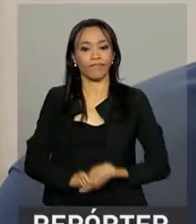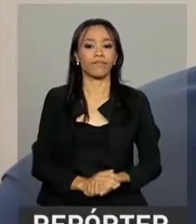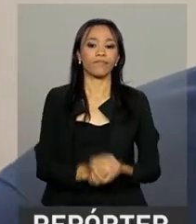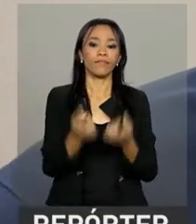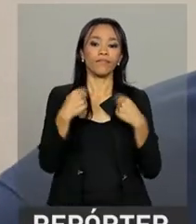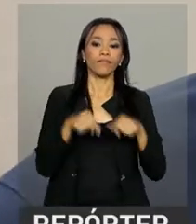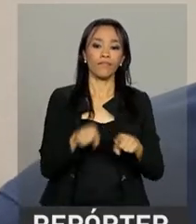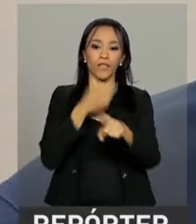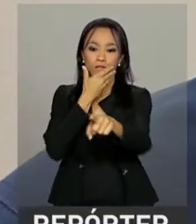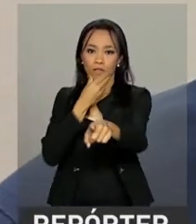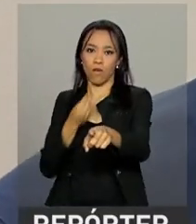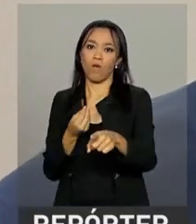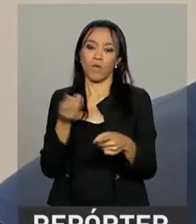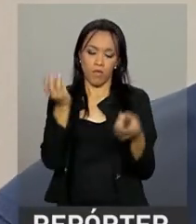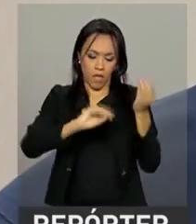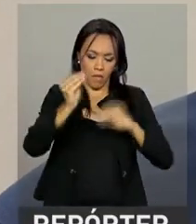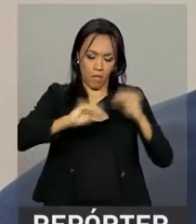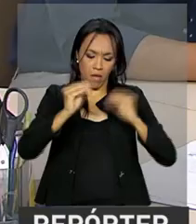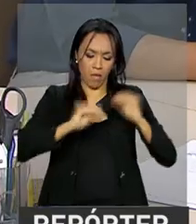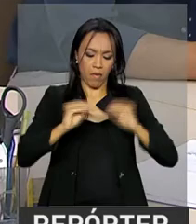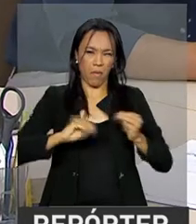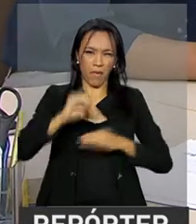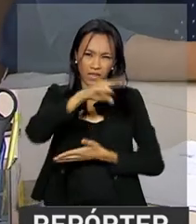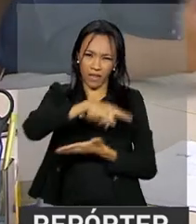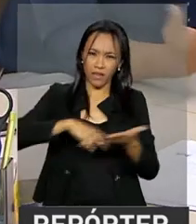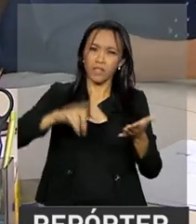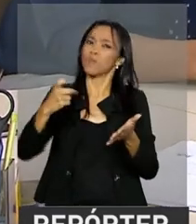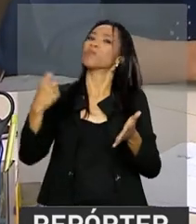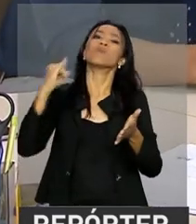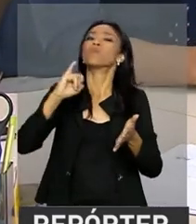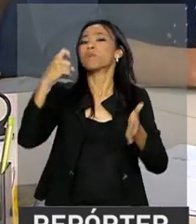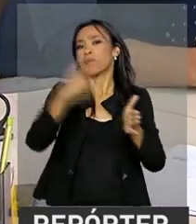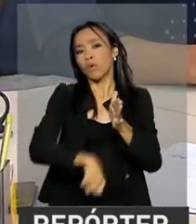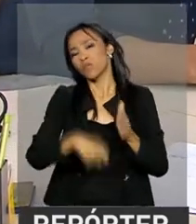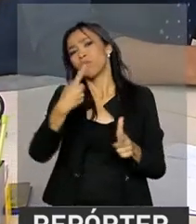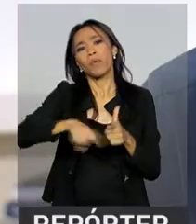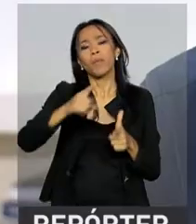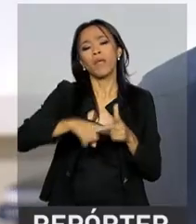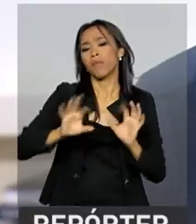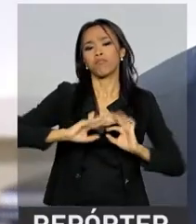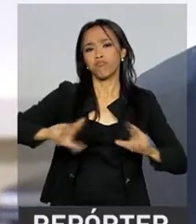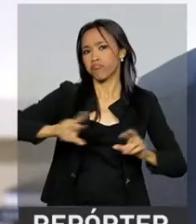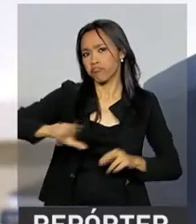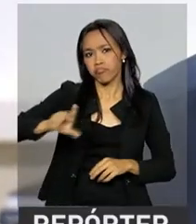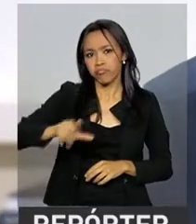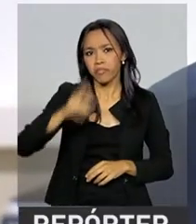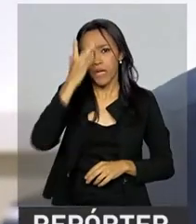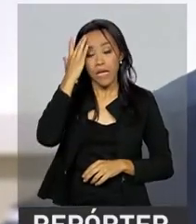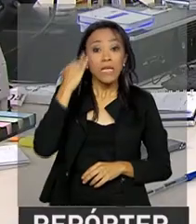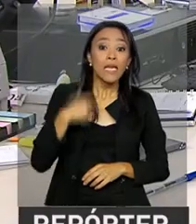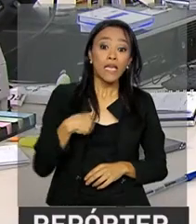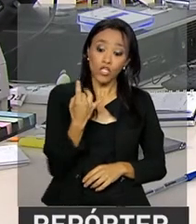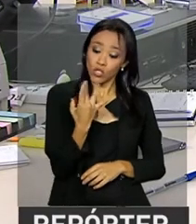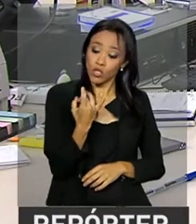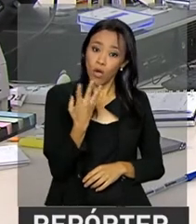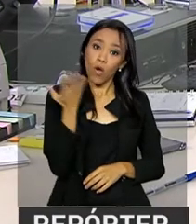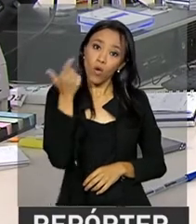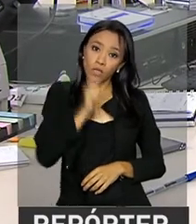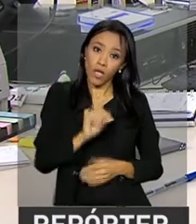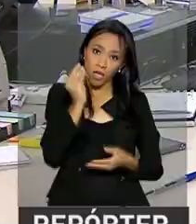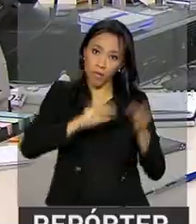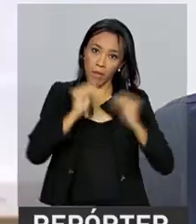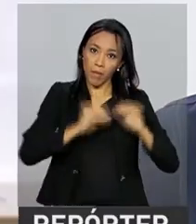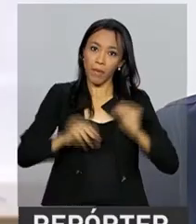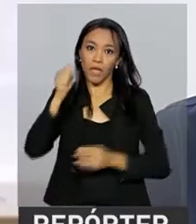para rogério preencher a declaração anual de imposto de renda não é problema o brasiliense faz sozinho à d da